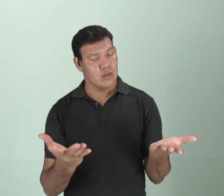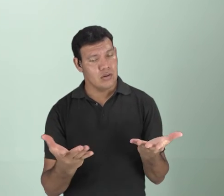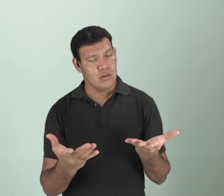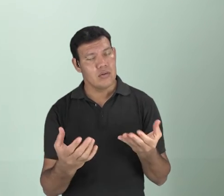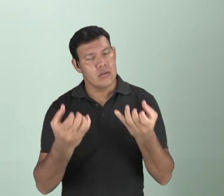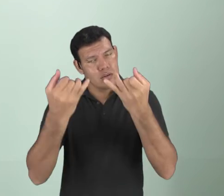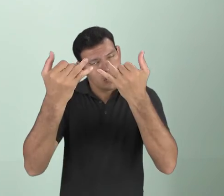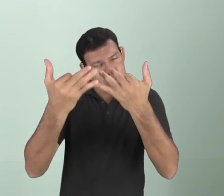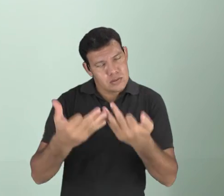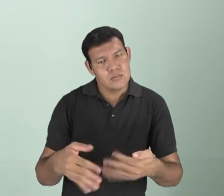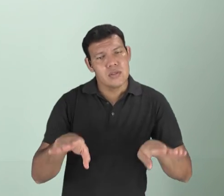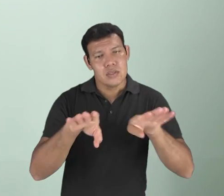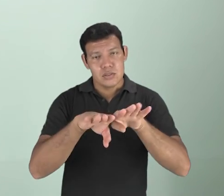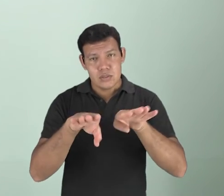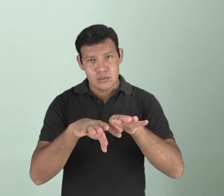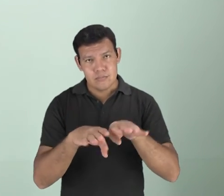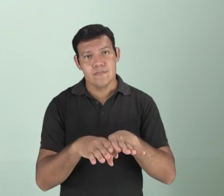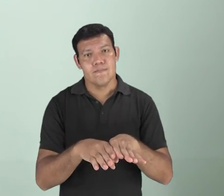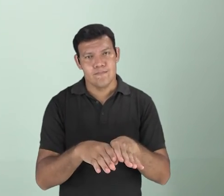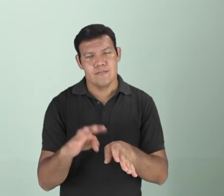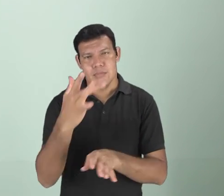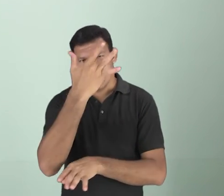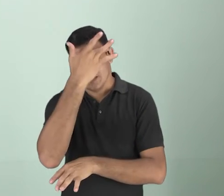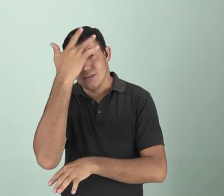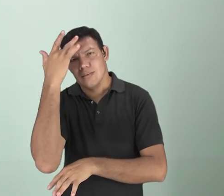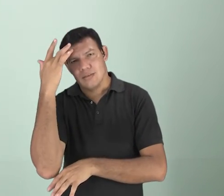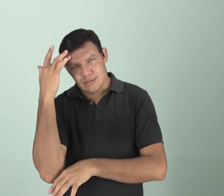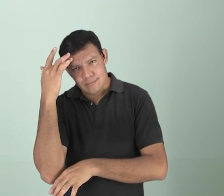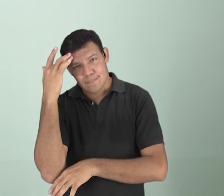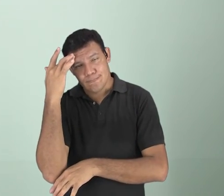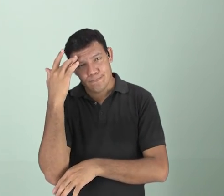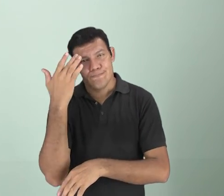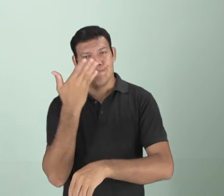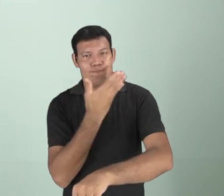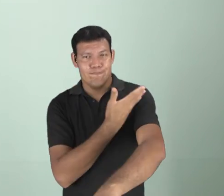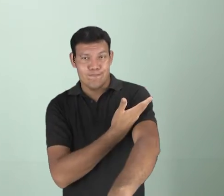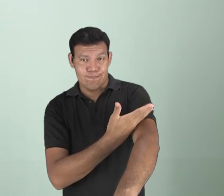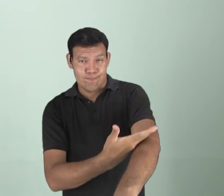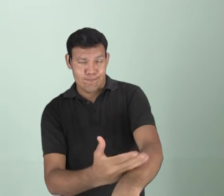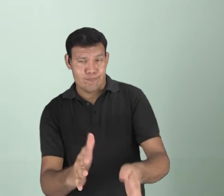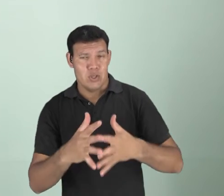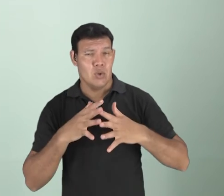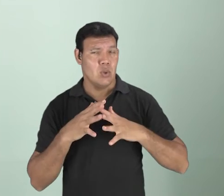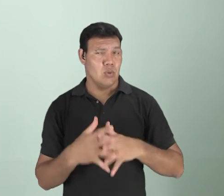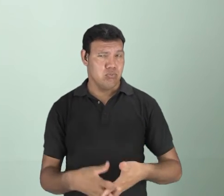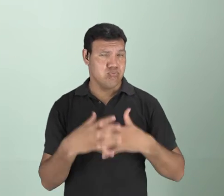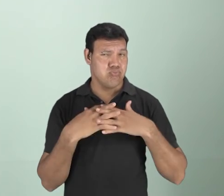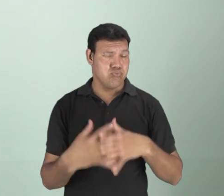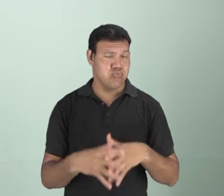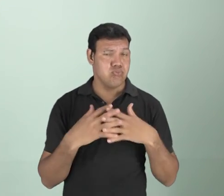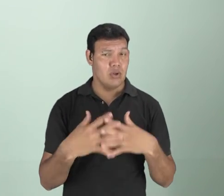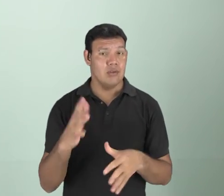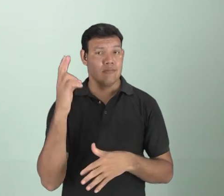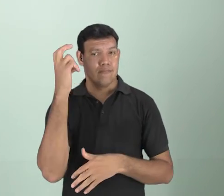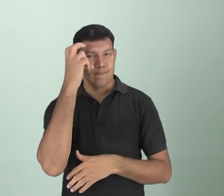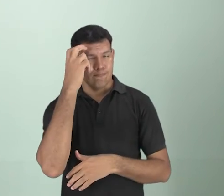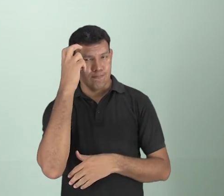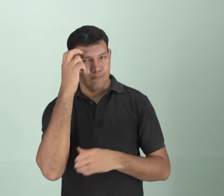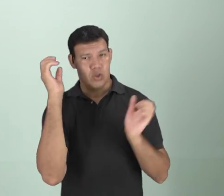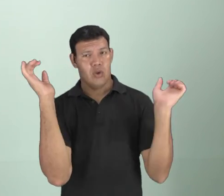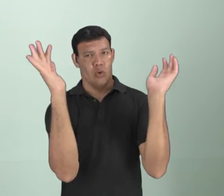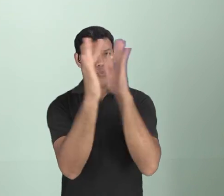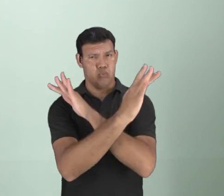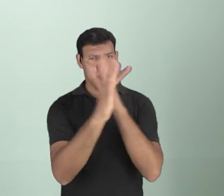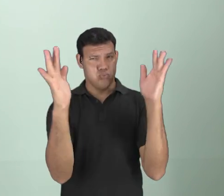ponderação. Justamente, as pessoas elas têm o hábito de confundir o conceito de cultura de massa e